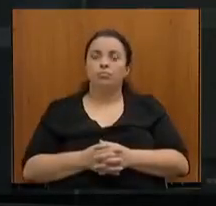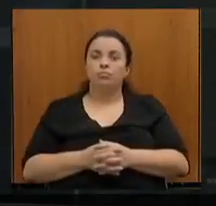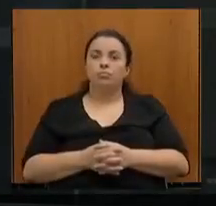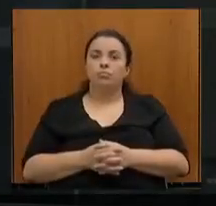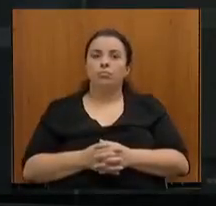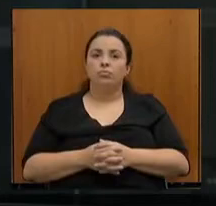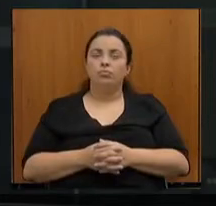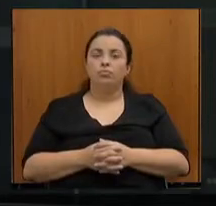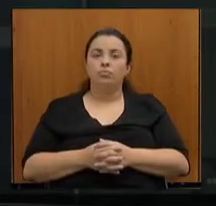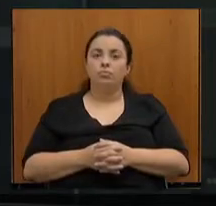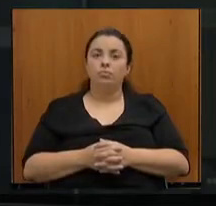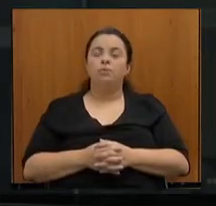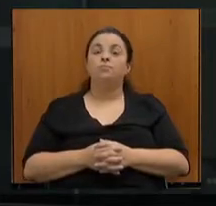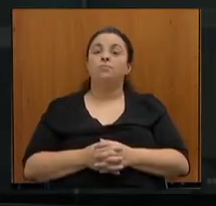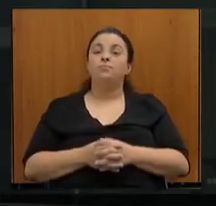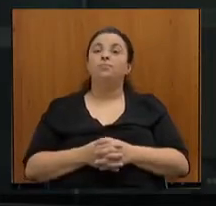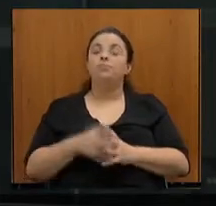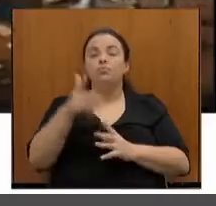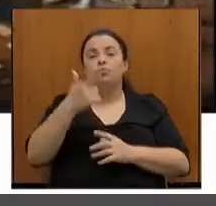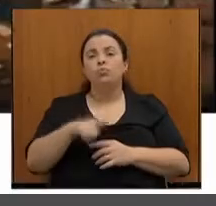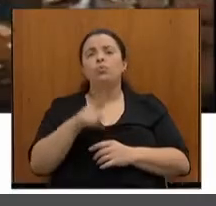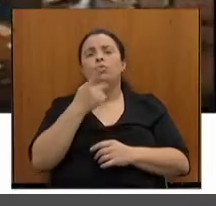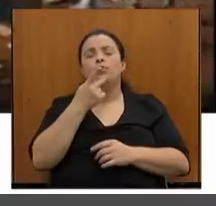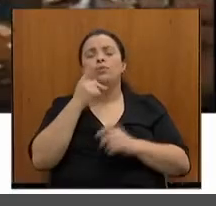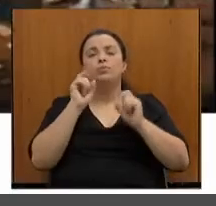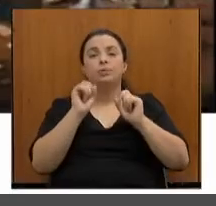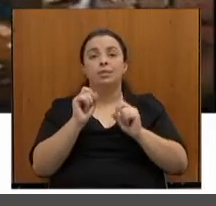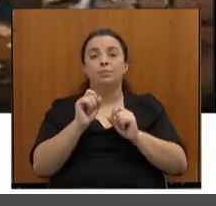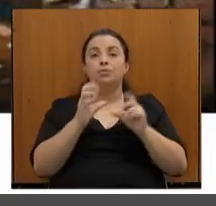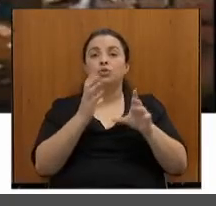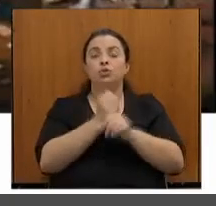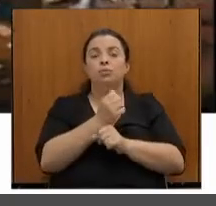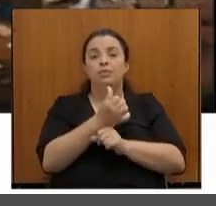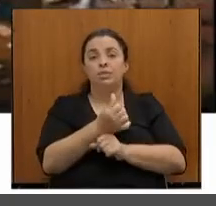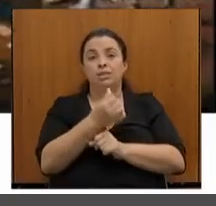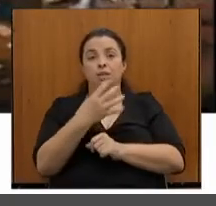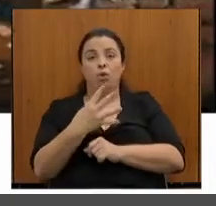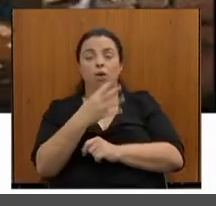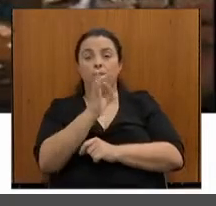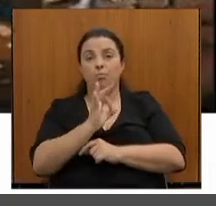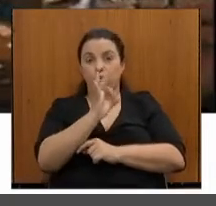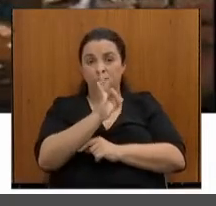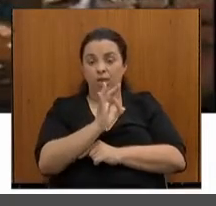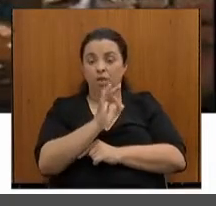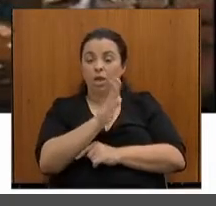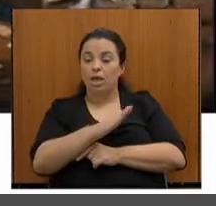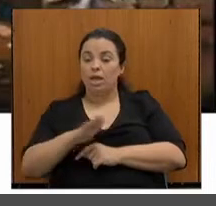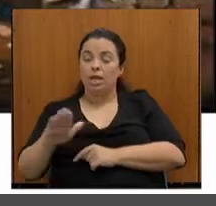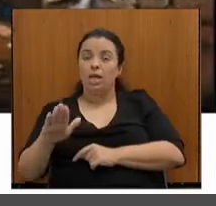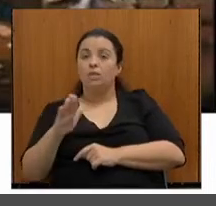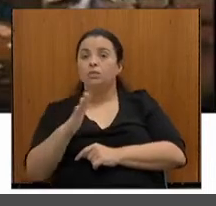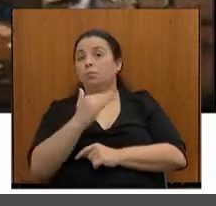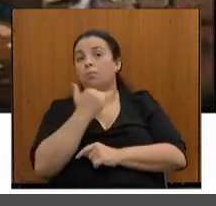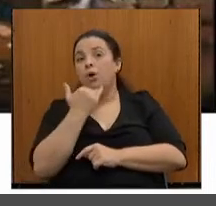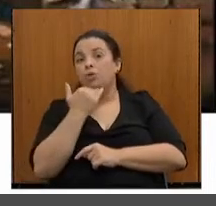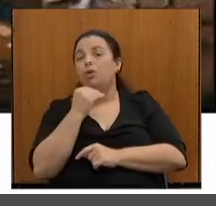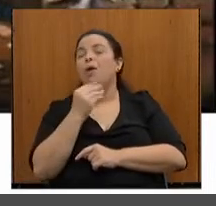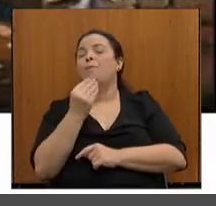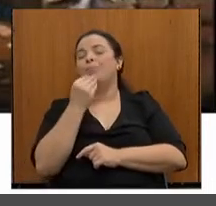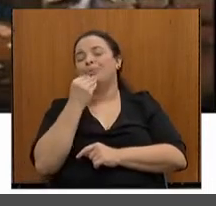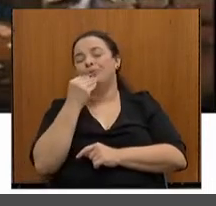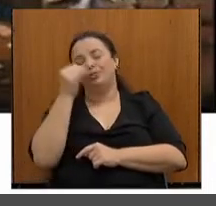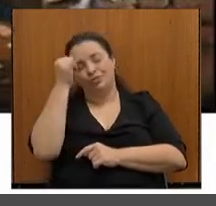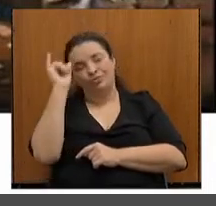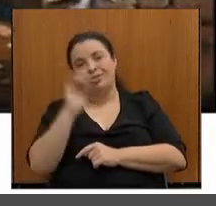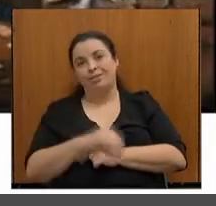E, novamente, 64% das mortes de crianças são evitáveis.